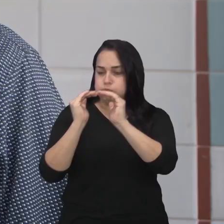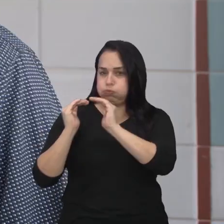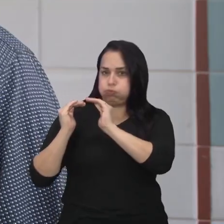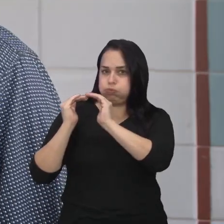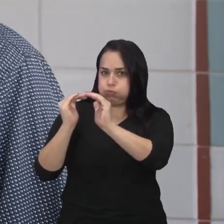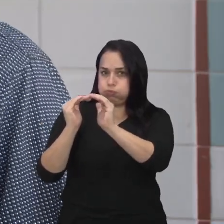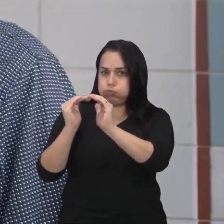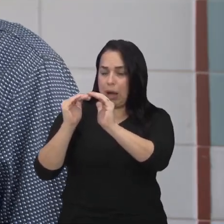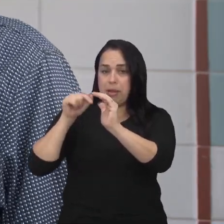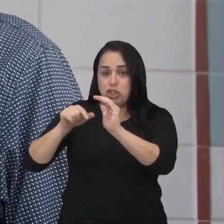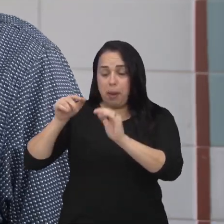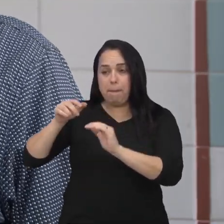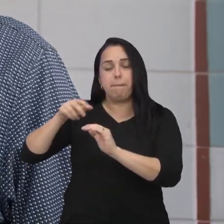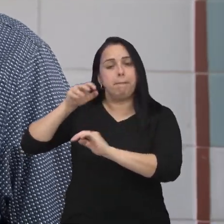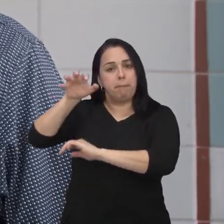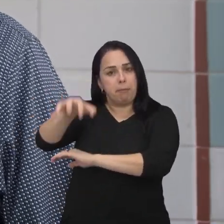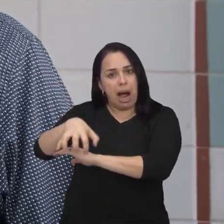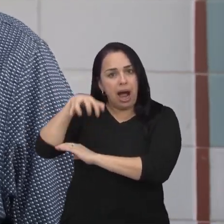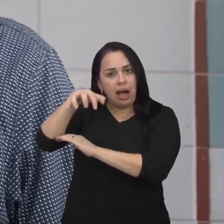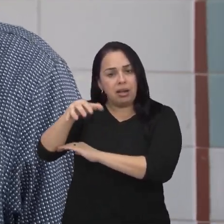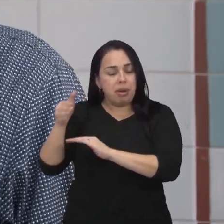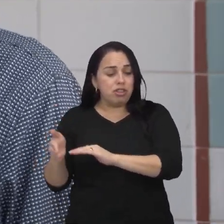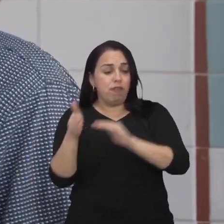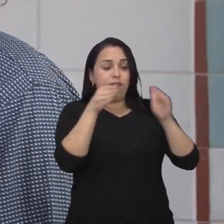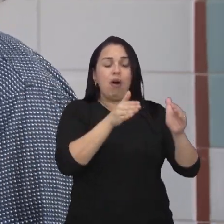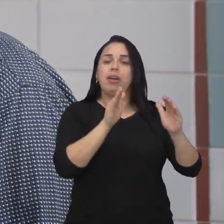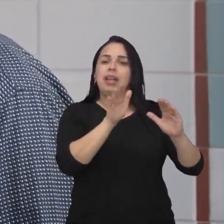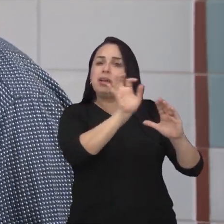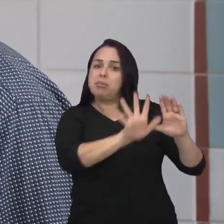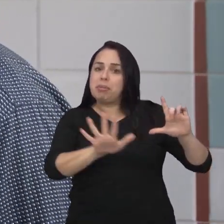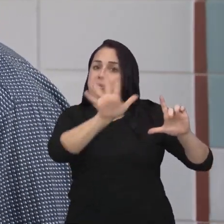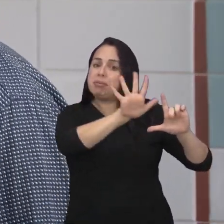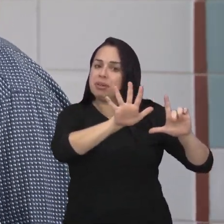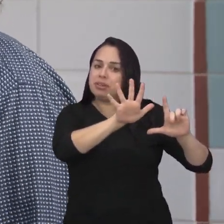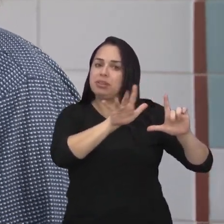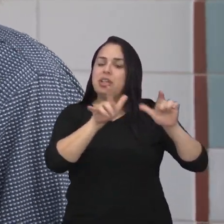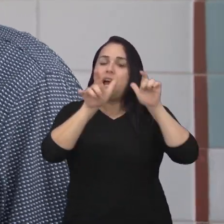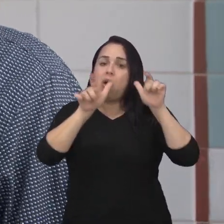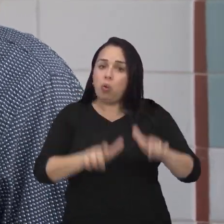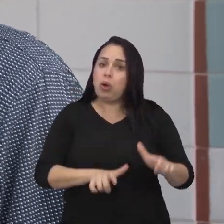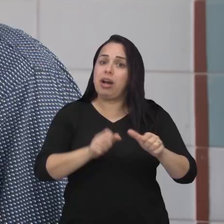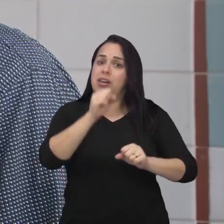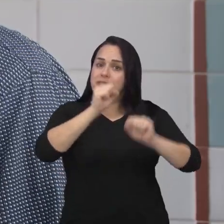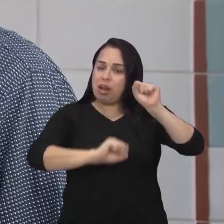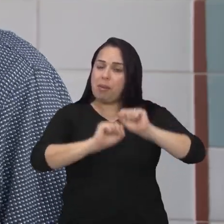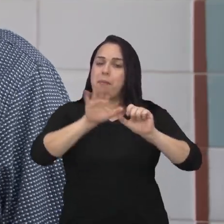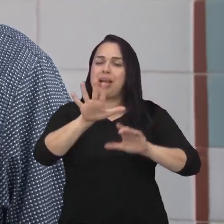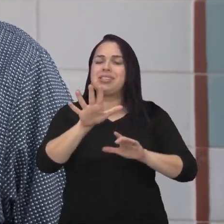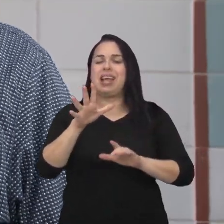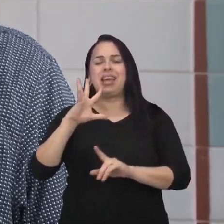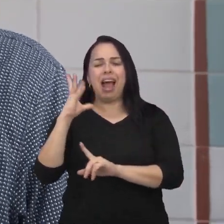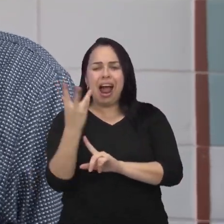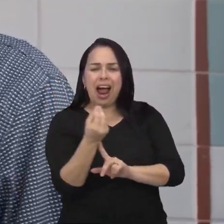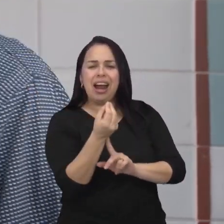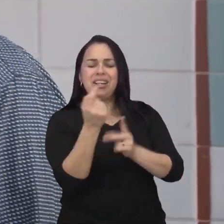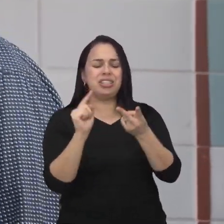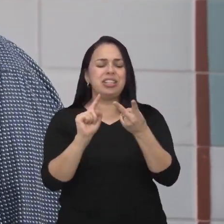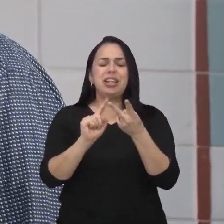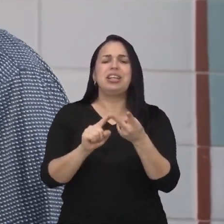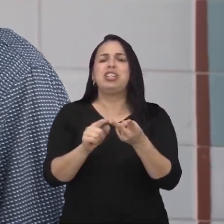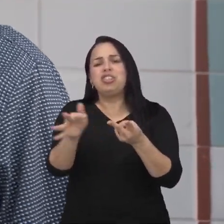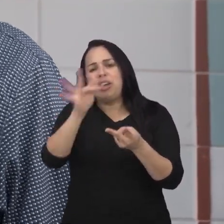para máquinas, e era um ambiente, né, que reunia, apesar de ser um ambiente industrial, reunia obras de arte,